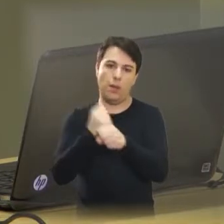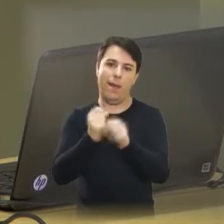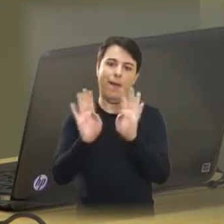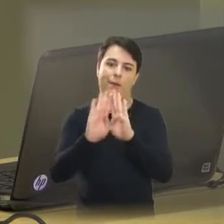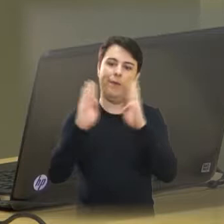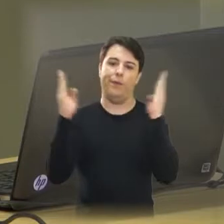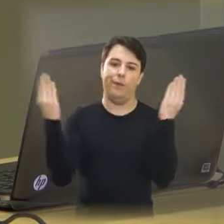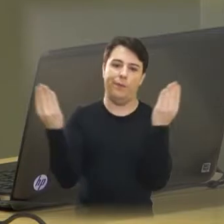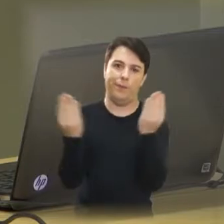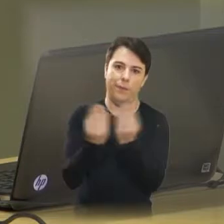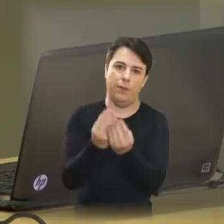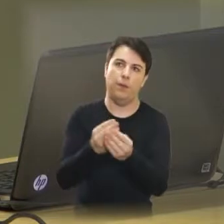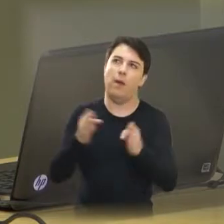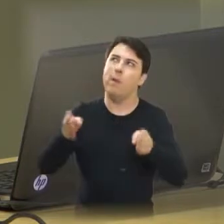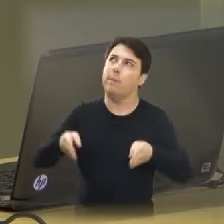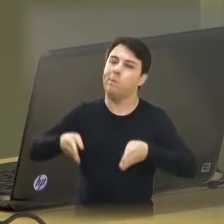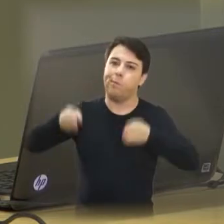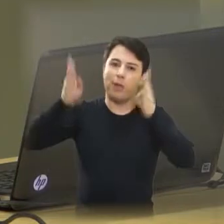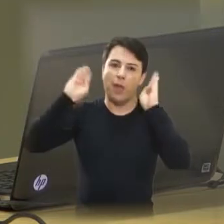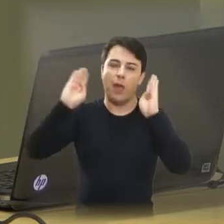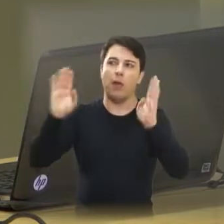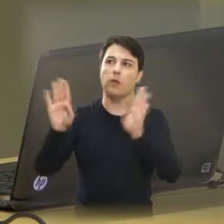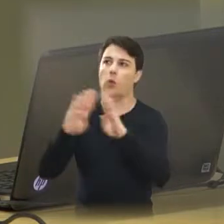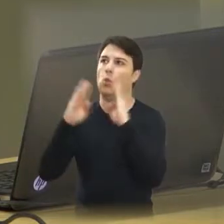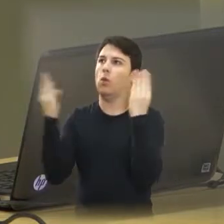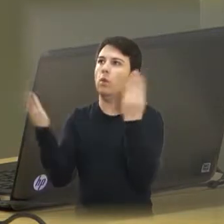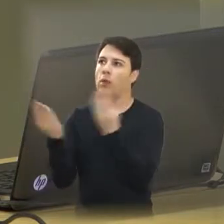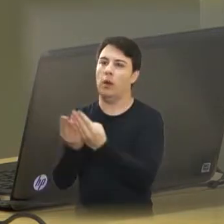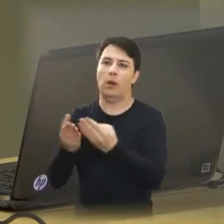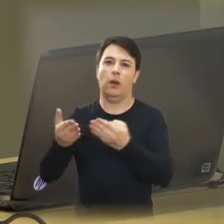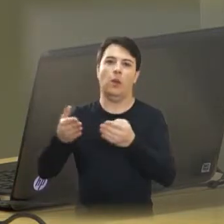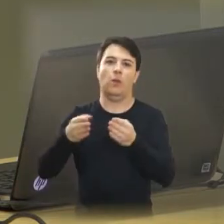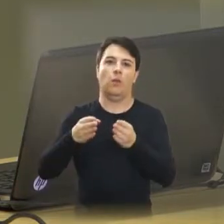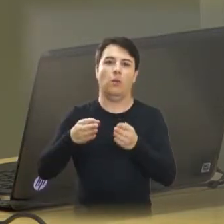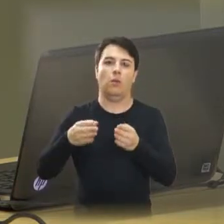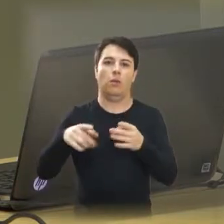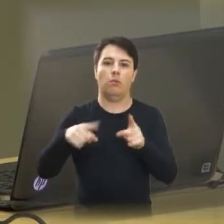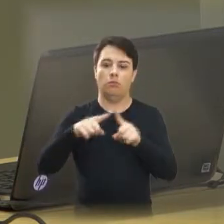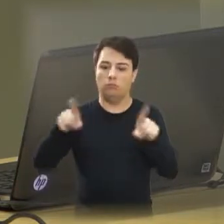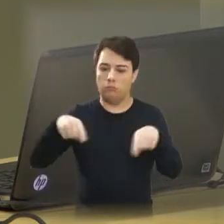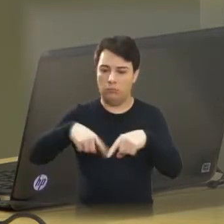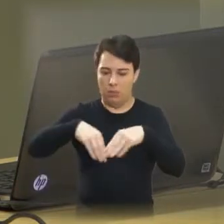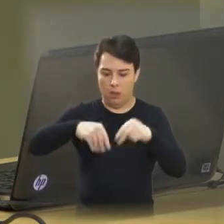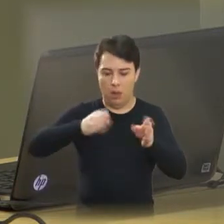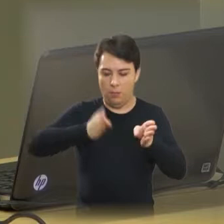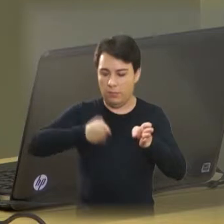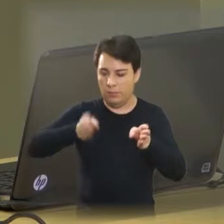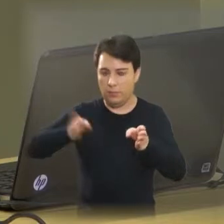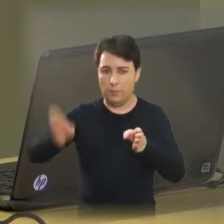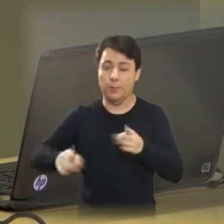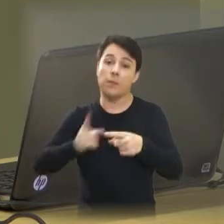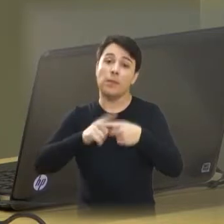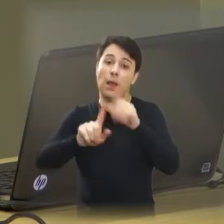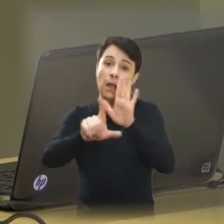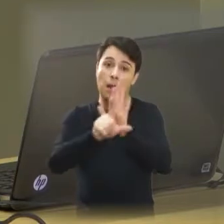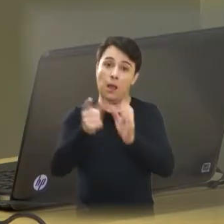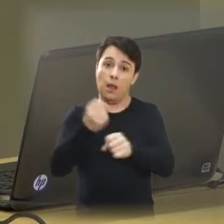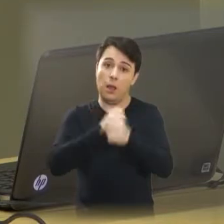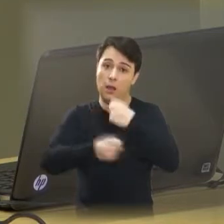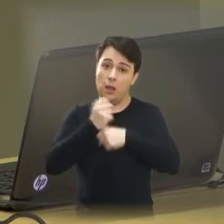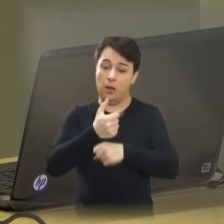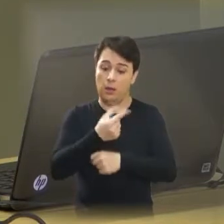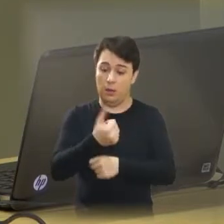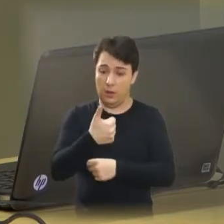habitacionais, prédios, condomínios, loteamentos, que, na lei de 2014,